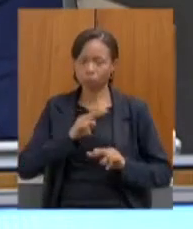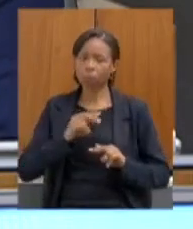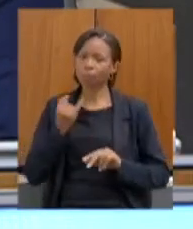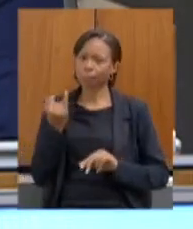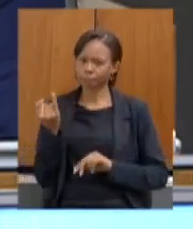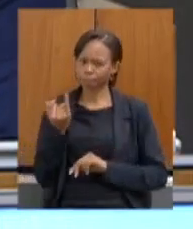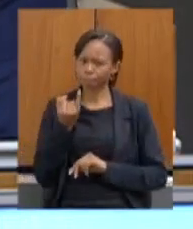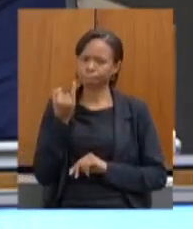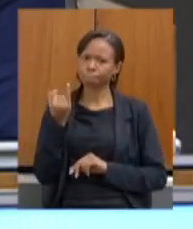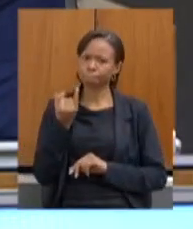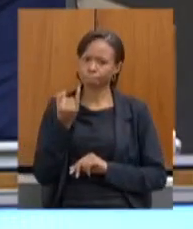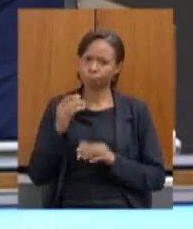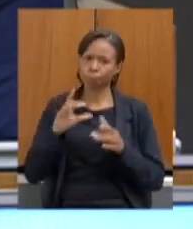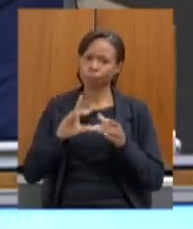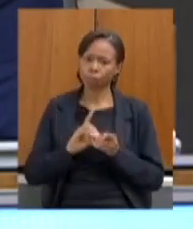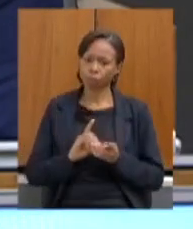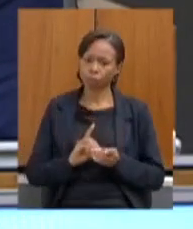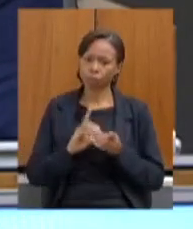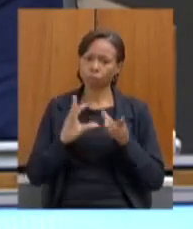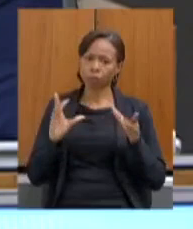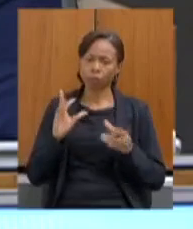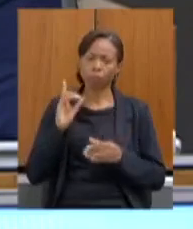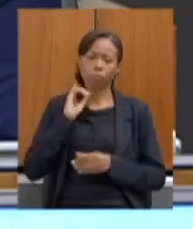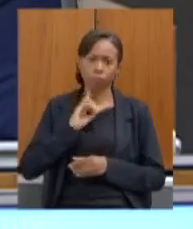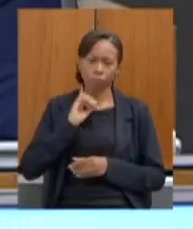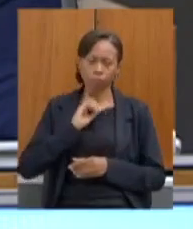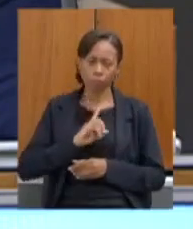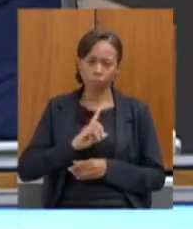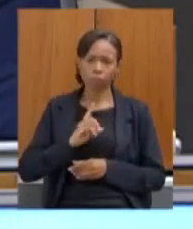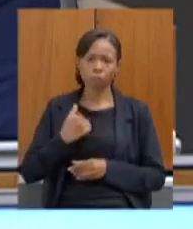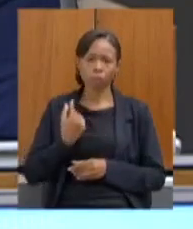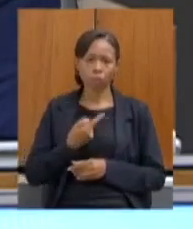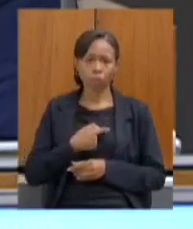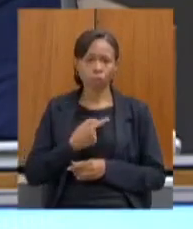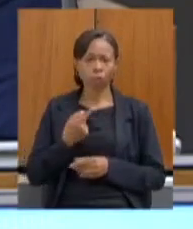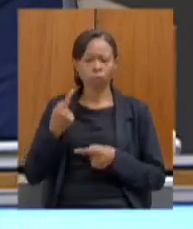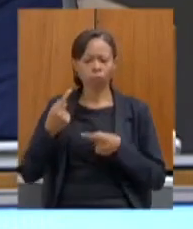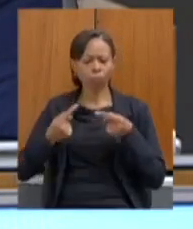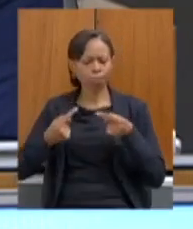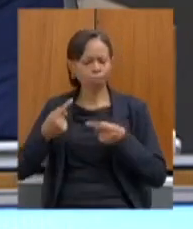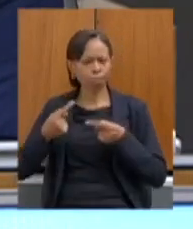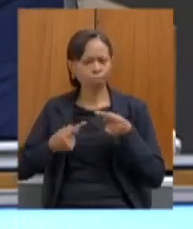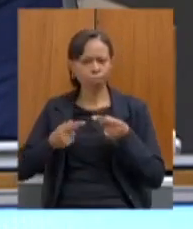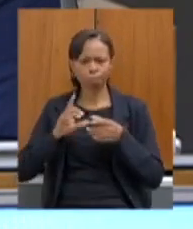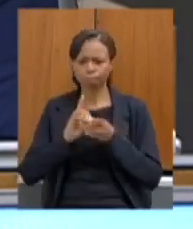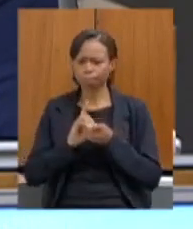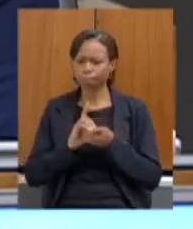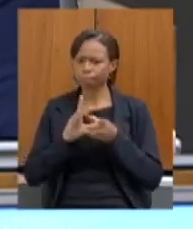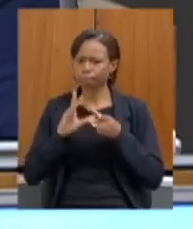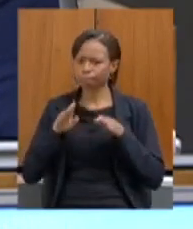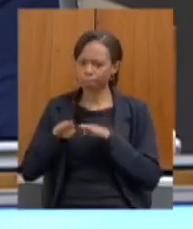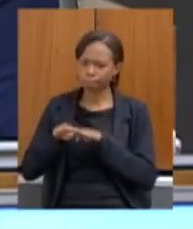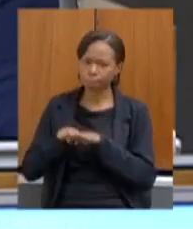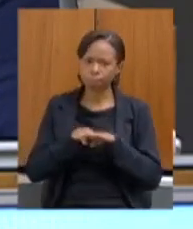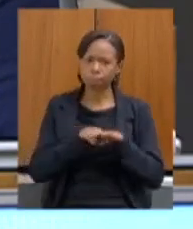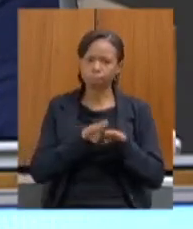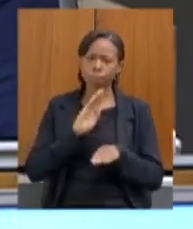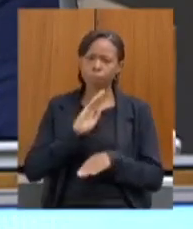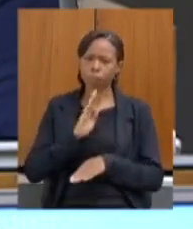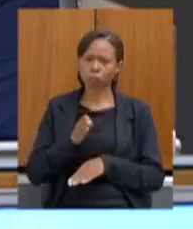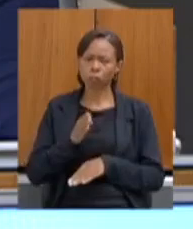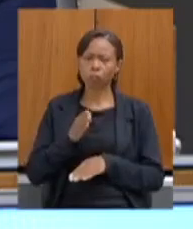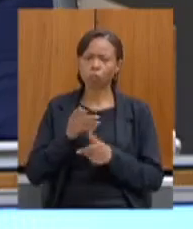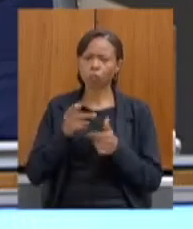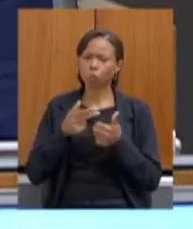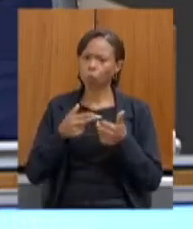Fiscaliza para a democracia do nosso Estado, em que a gente discute de forma plena, democrática e direta as